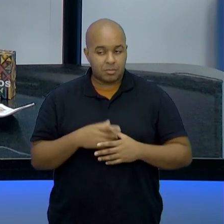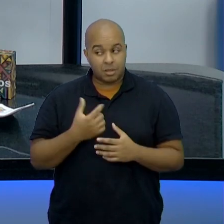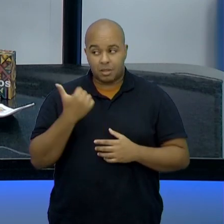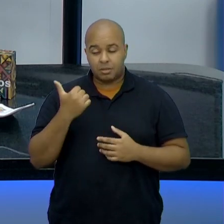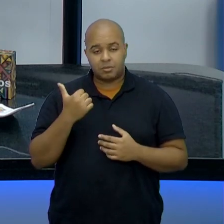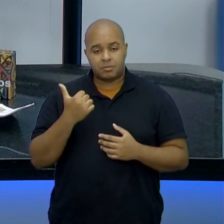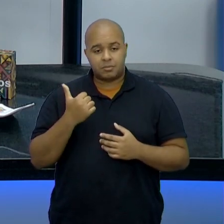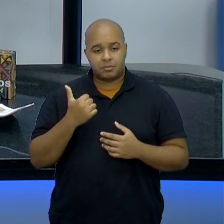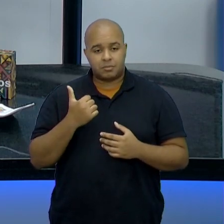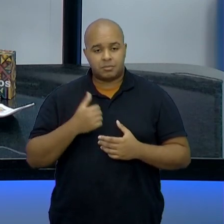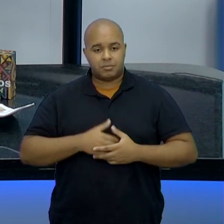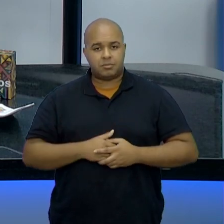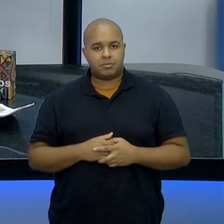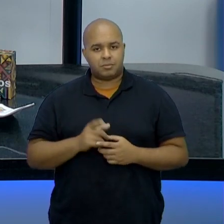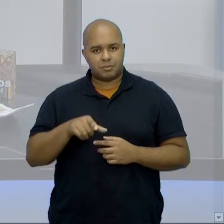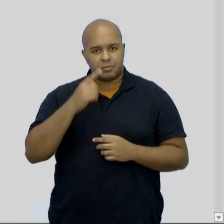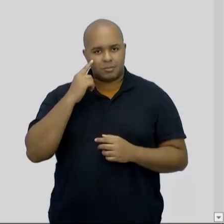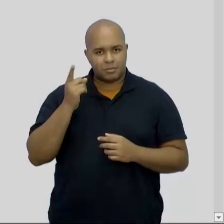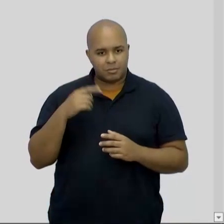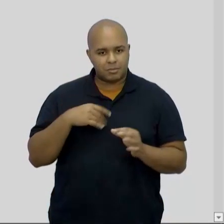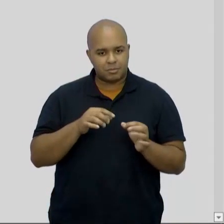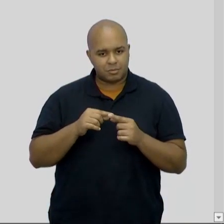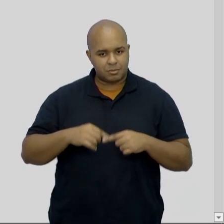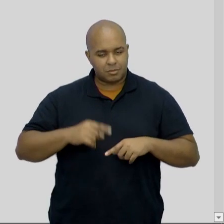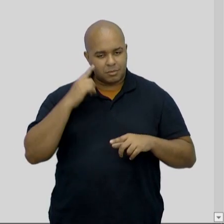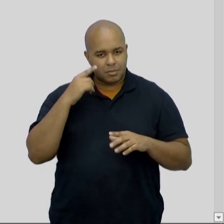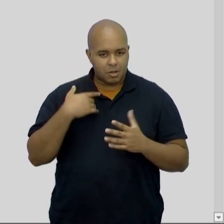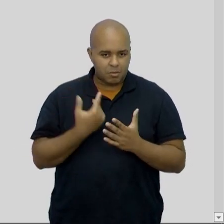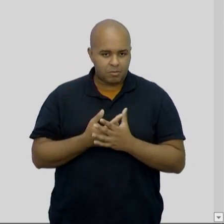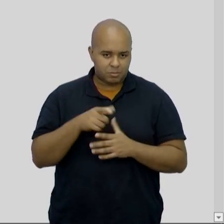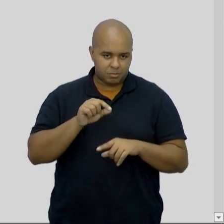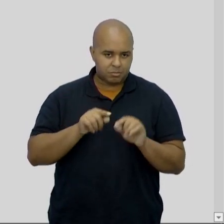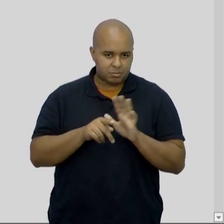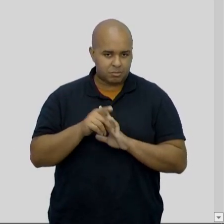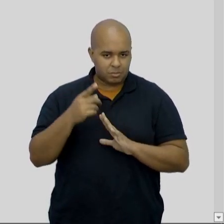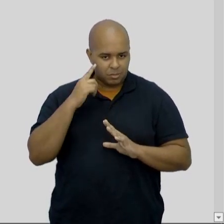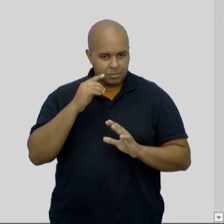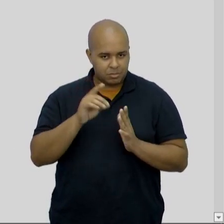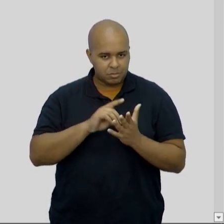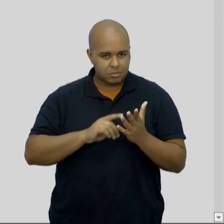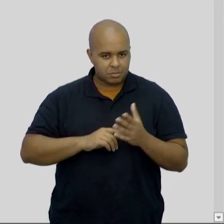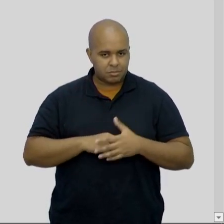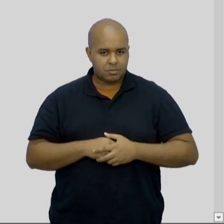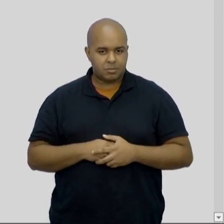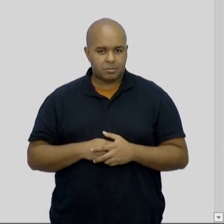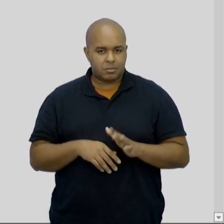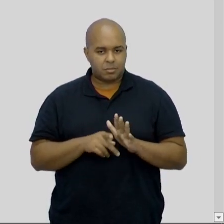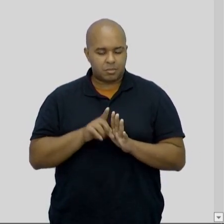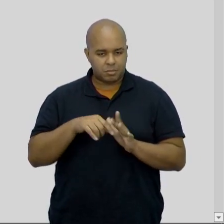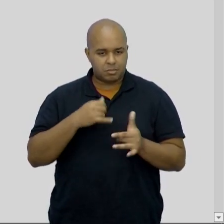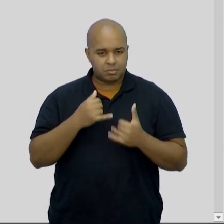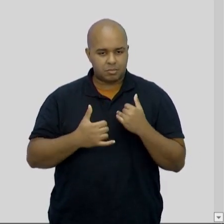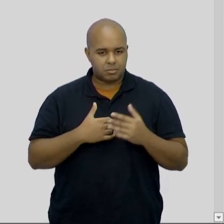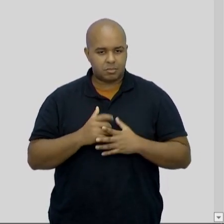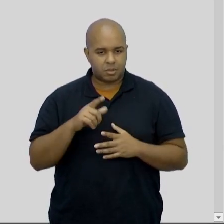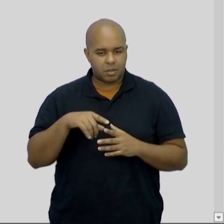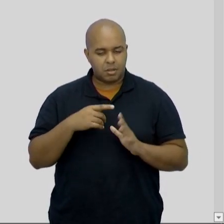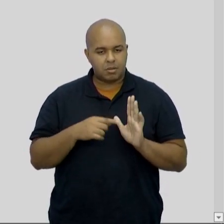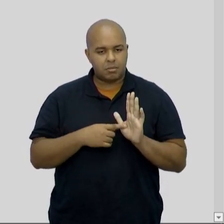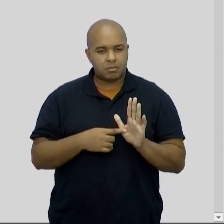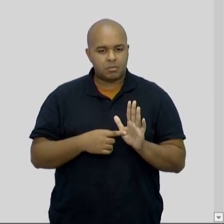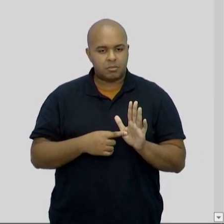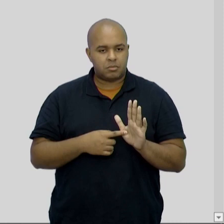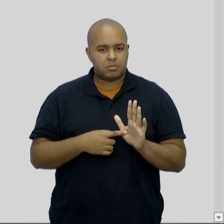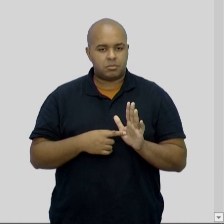E aqui, esse é um elemento que aqui foi uma escolha minha enquanto design para esse jogo, que é a